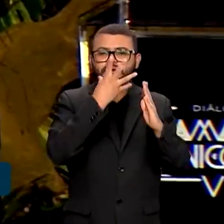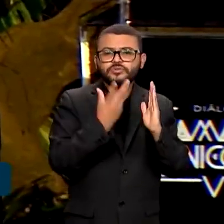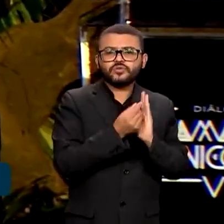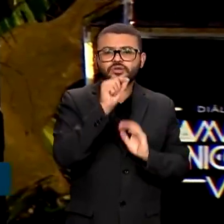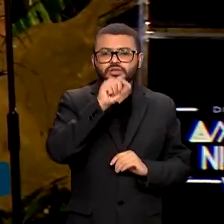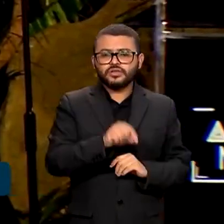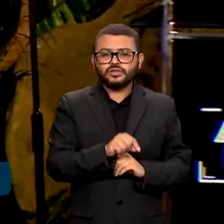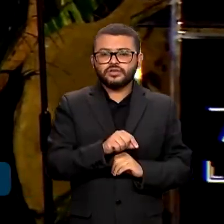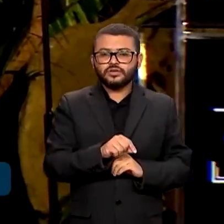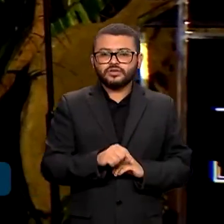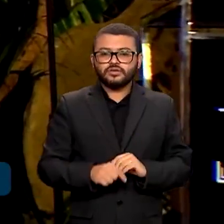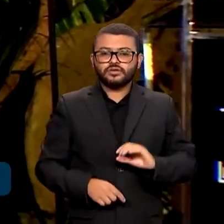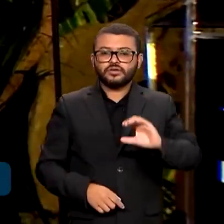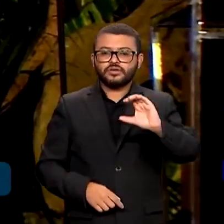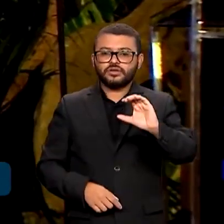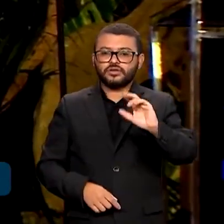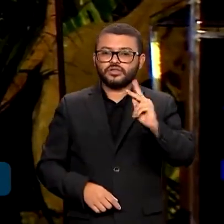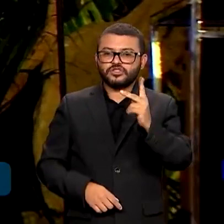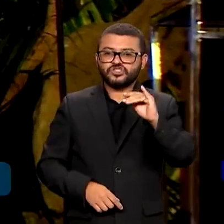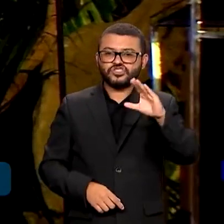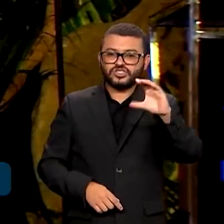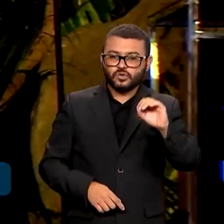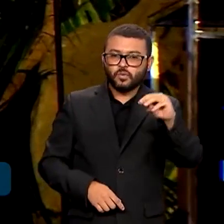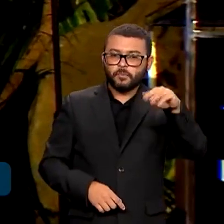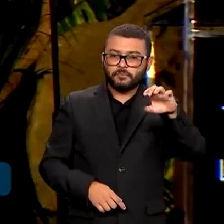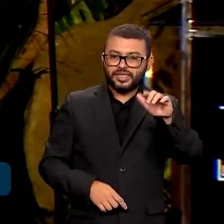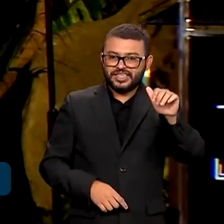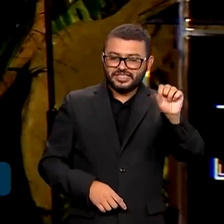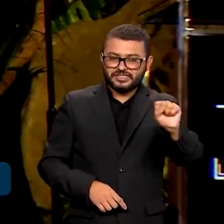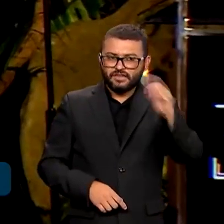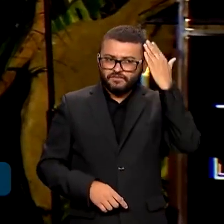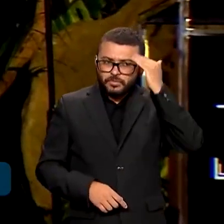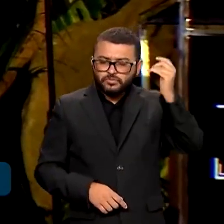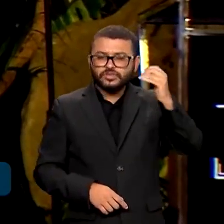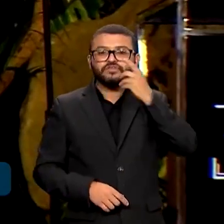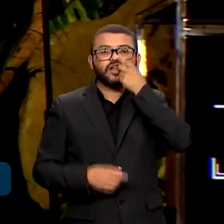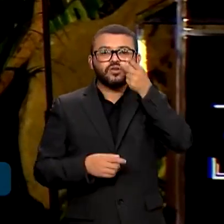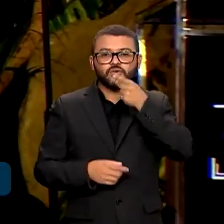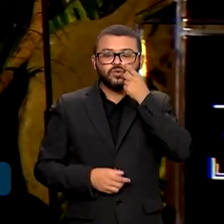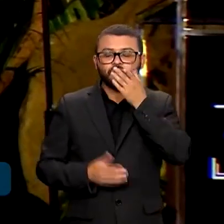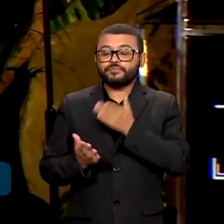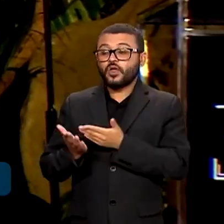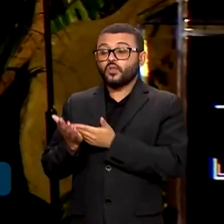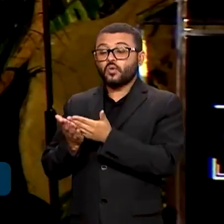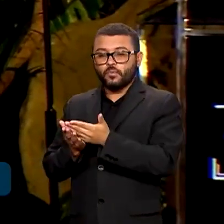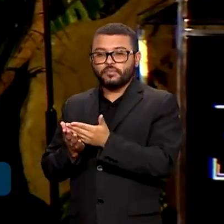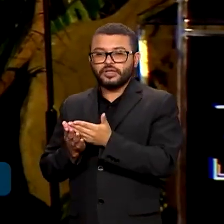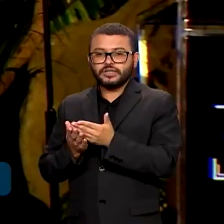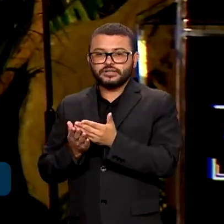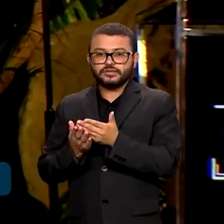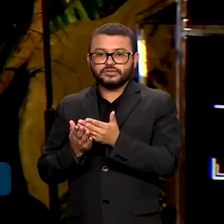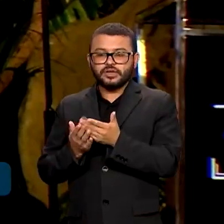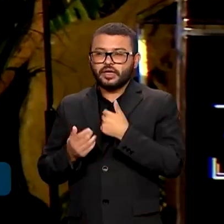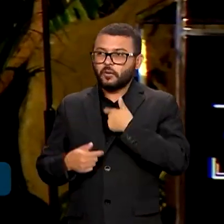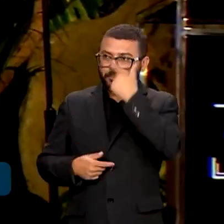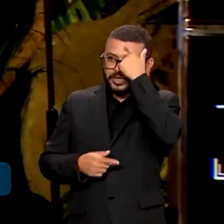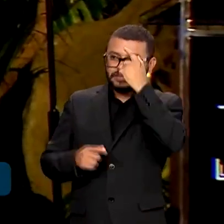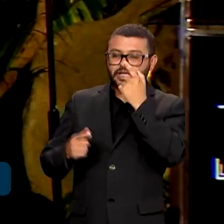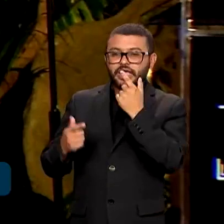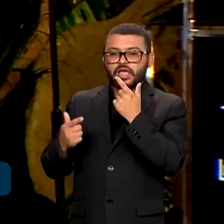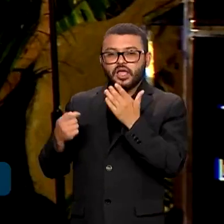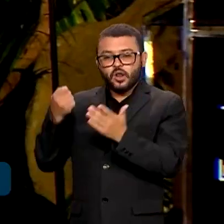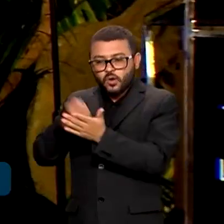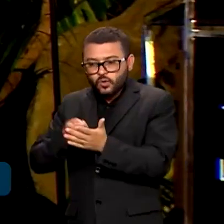herói Chico Mendes, que disse assim: no começo, pensei que estivesse lutando